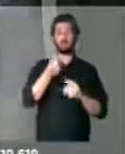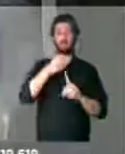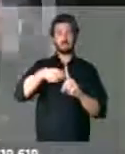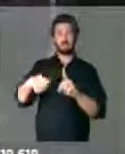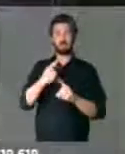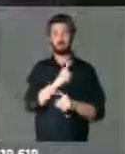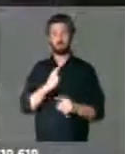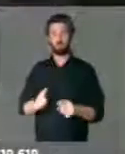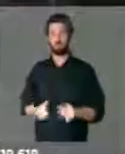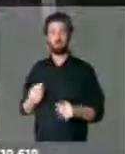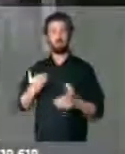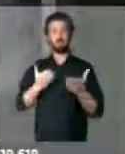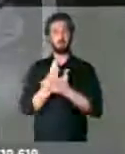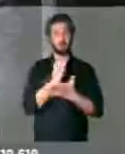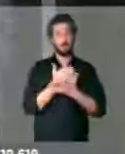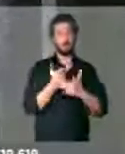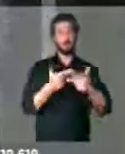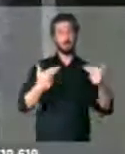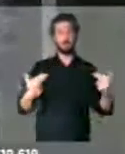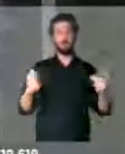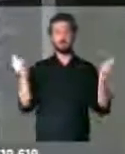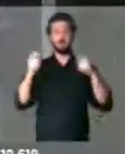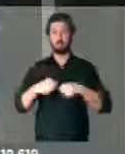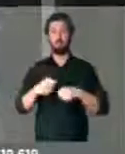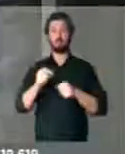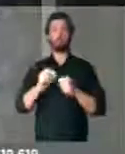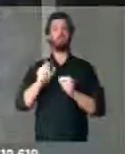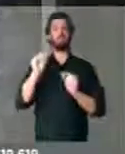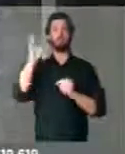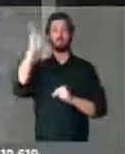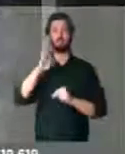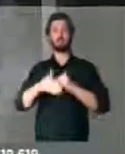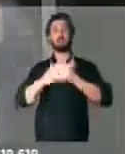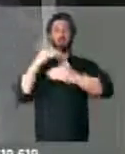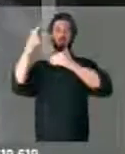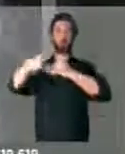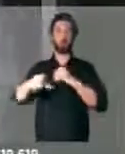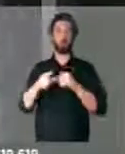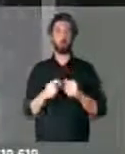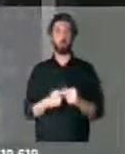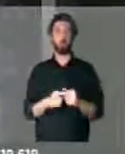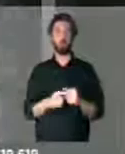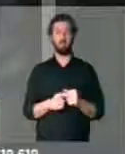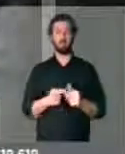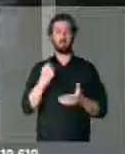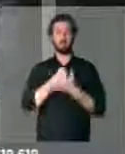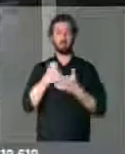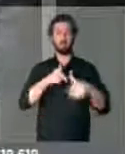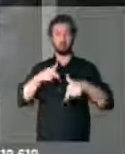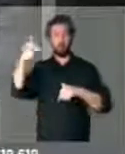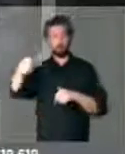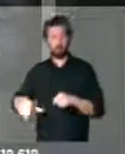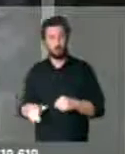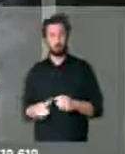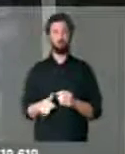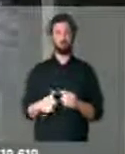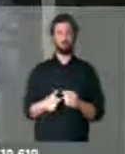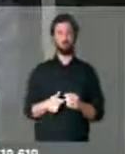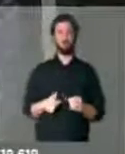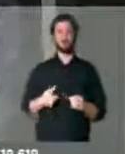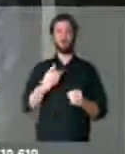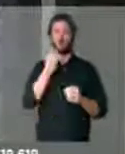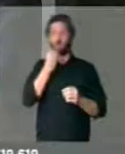meses. Tem aqui aprovadas matérias que possibilitam o país a sair da crise, a voltar a gerar emprego, acima de tudo, a